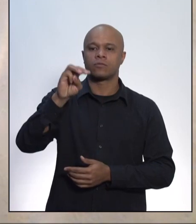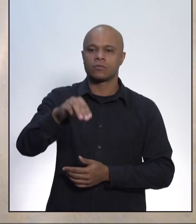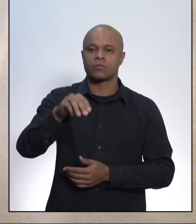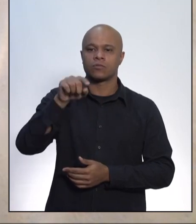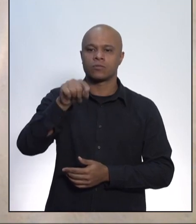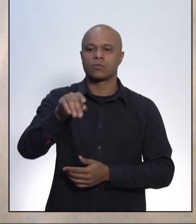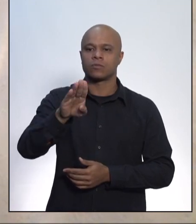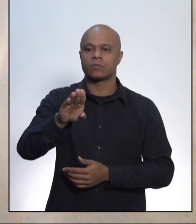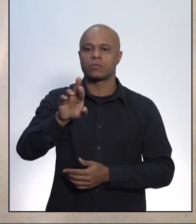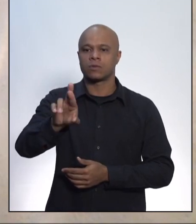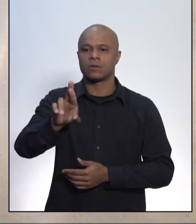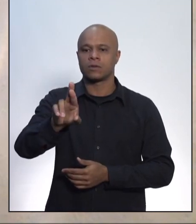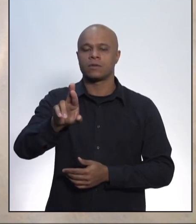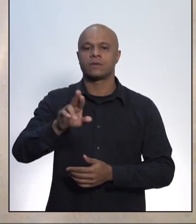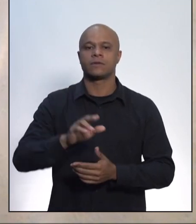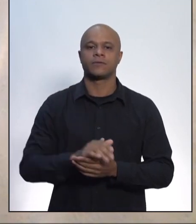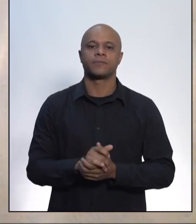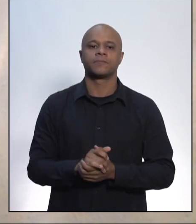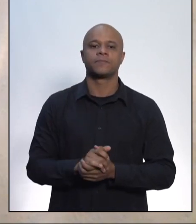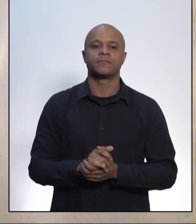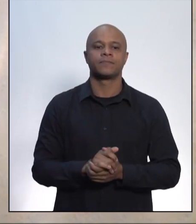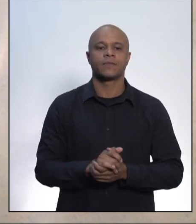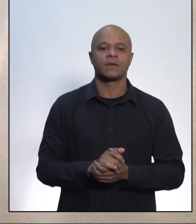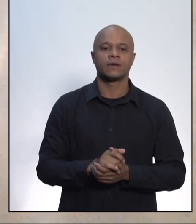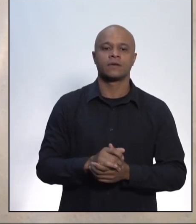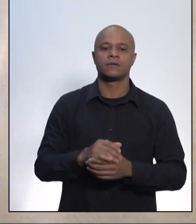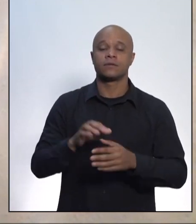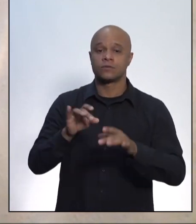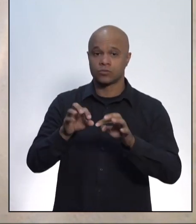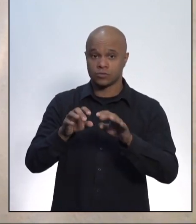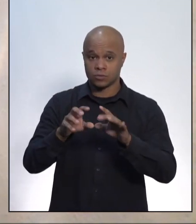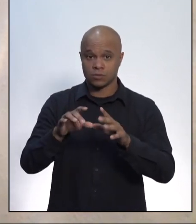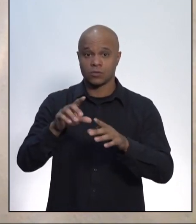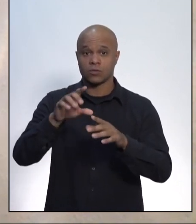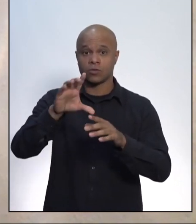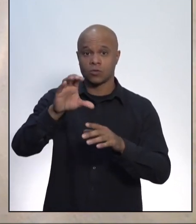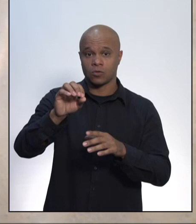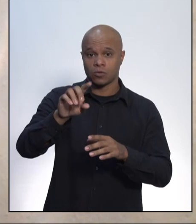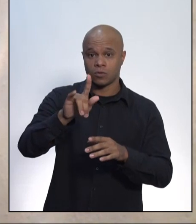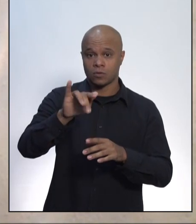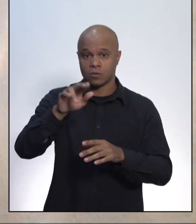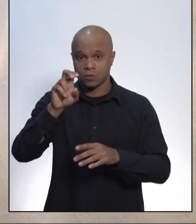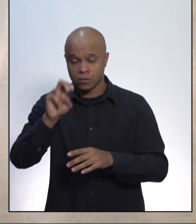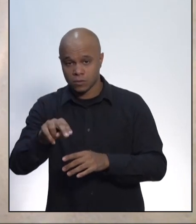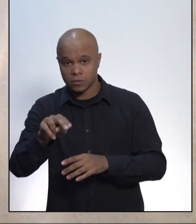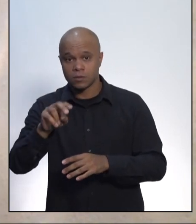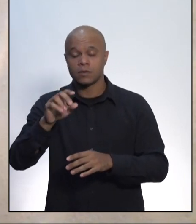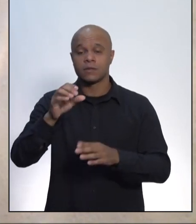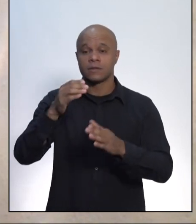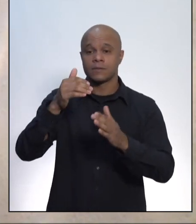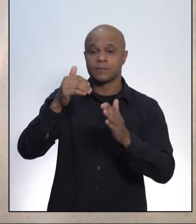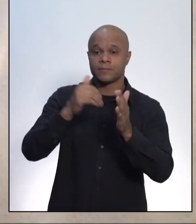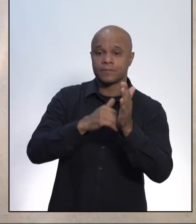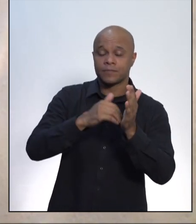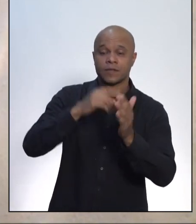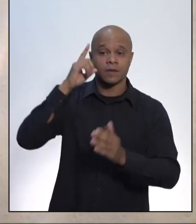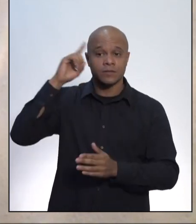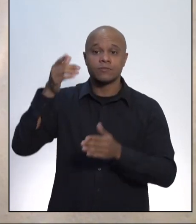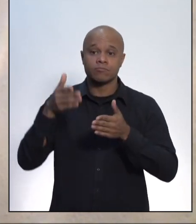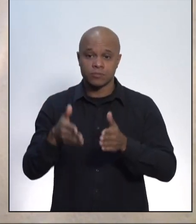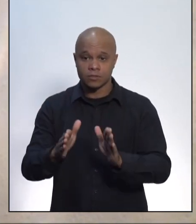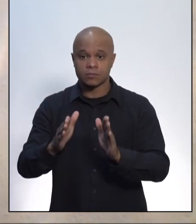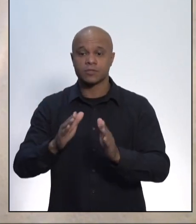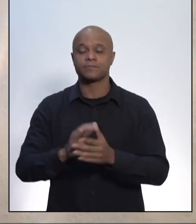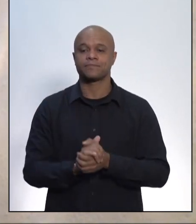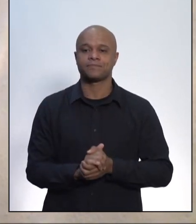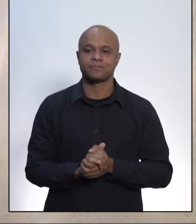é a matrícula de vocês, né, o registro do aluno, digitar no login o seu RA, e na senha é a data de nascimento. E vocês já